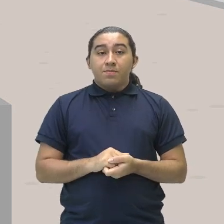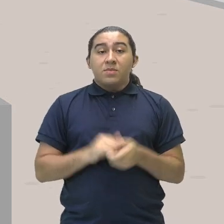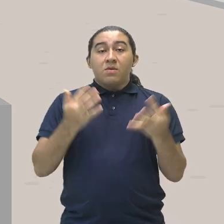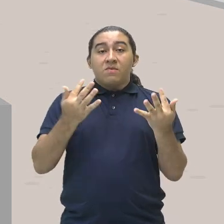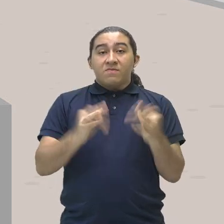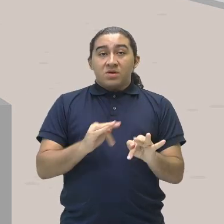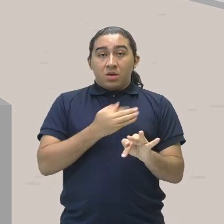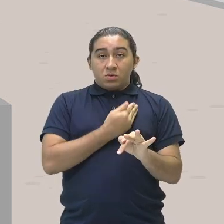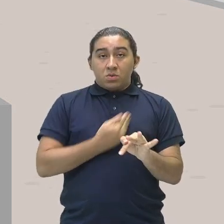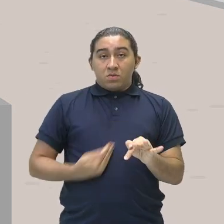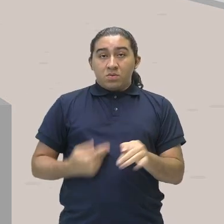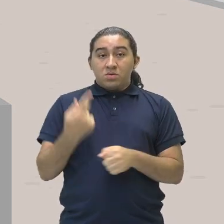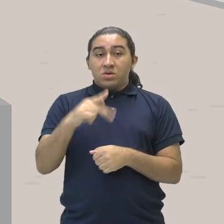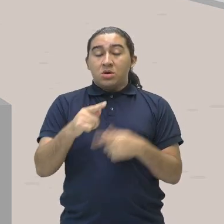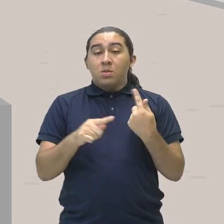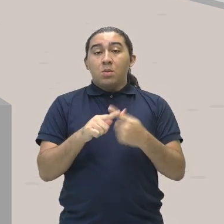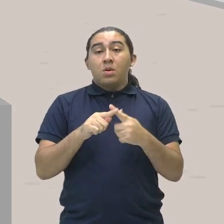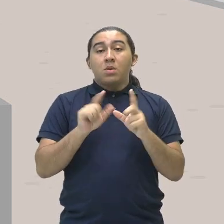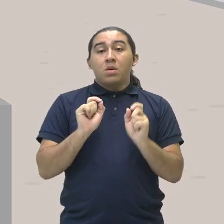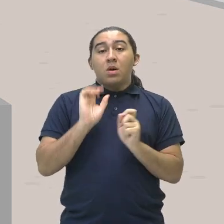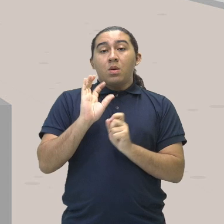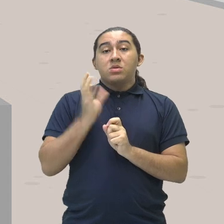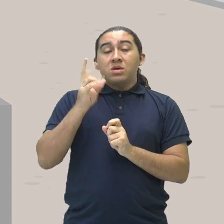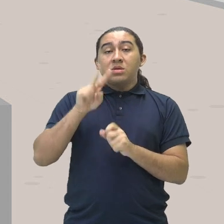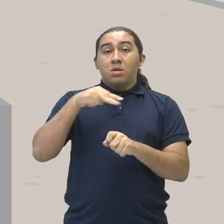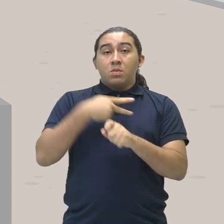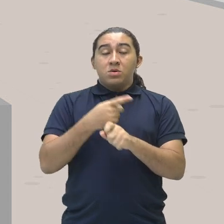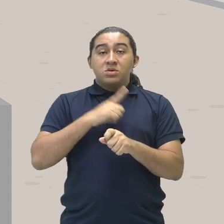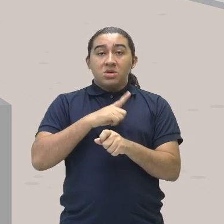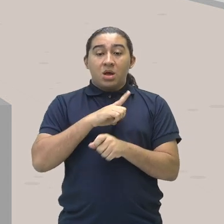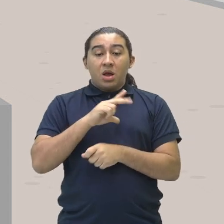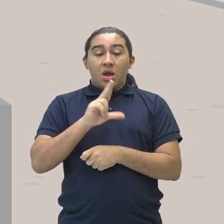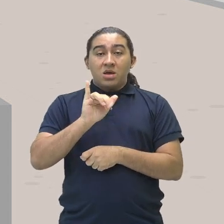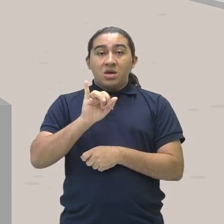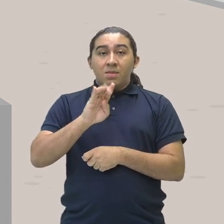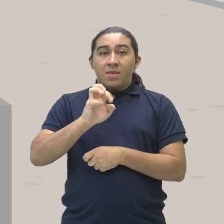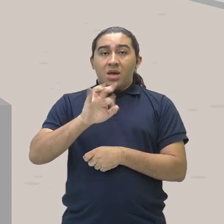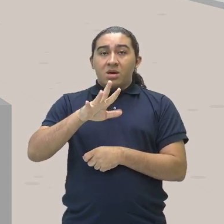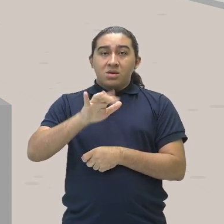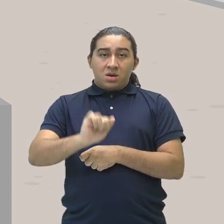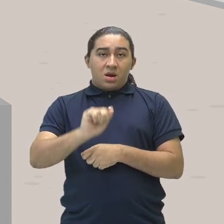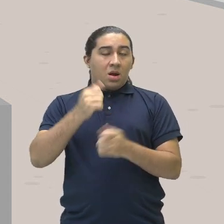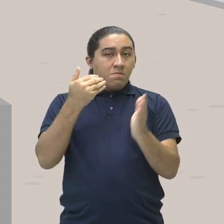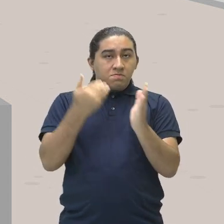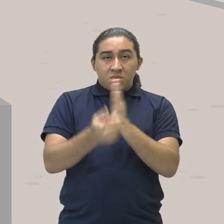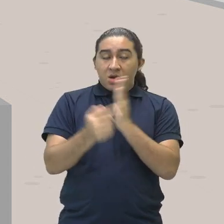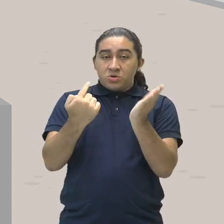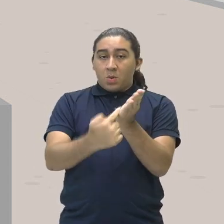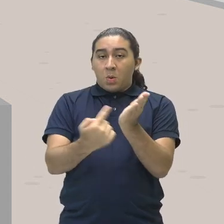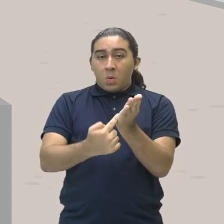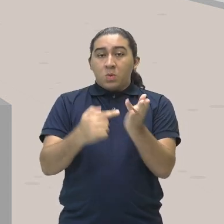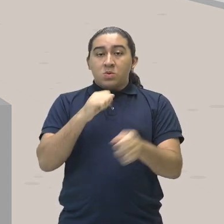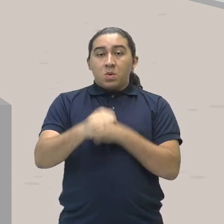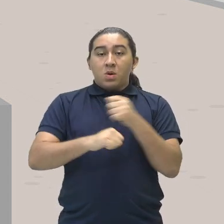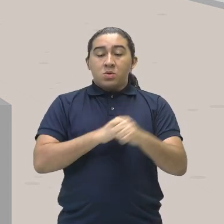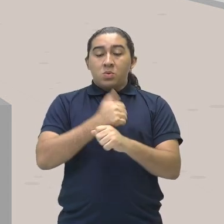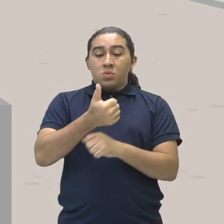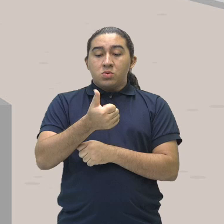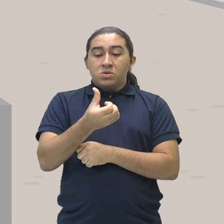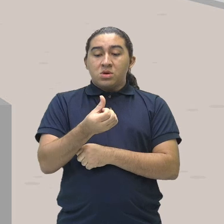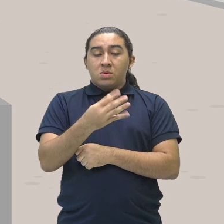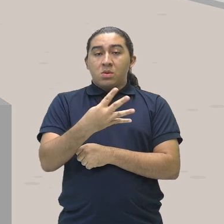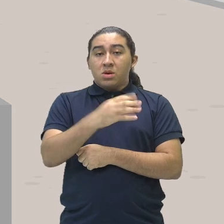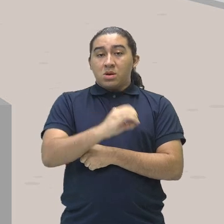de Nassau a partir do momento que ocorre o fim da União Ibérica em 1640, quando ocorre